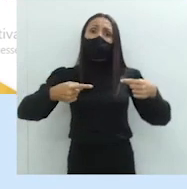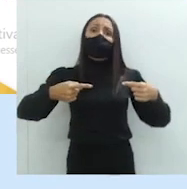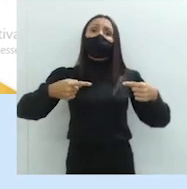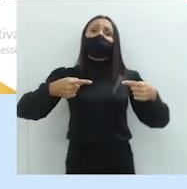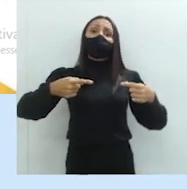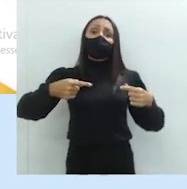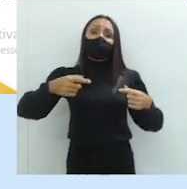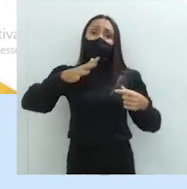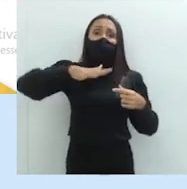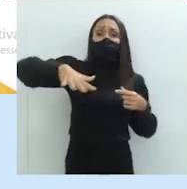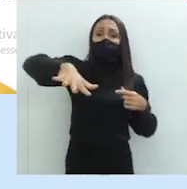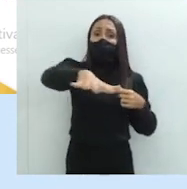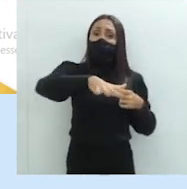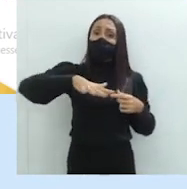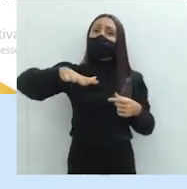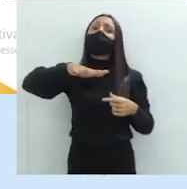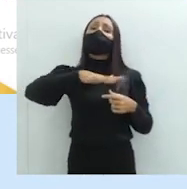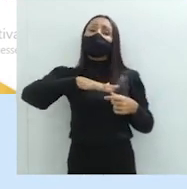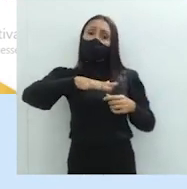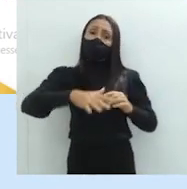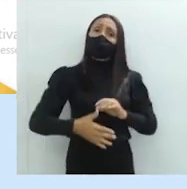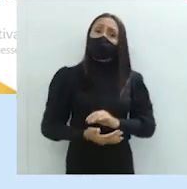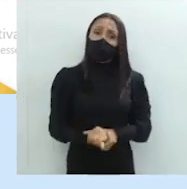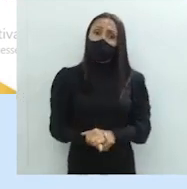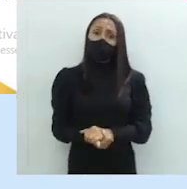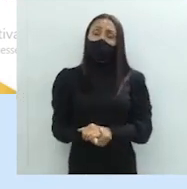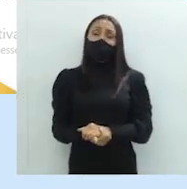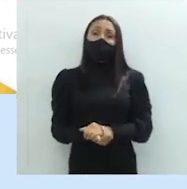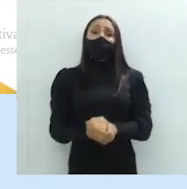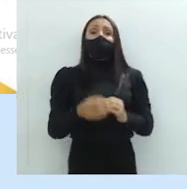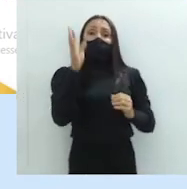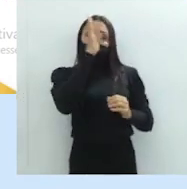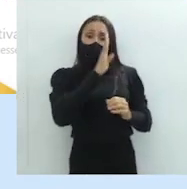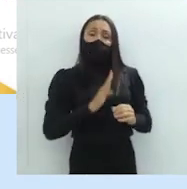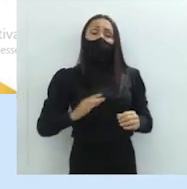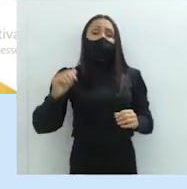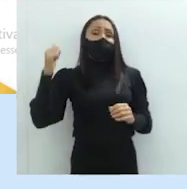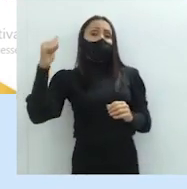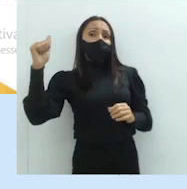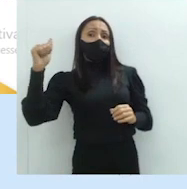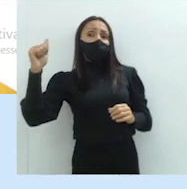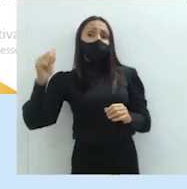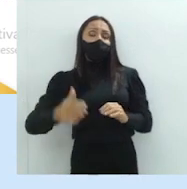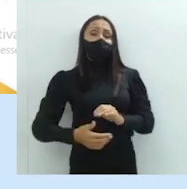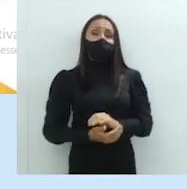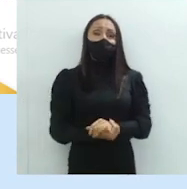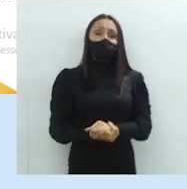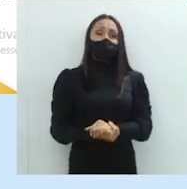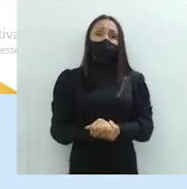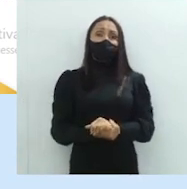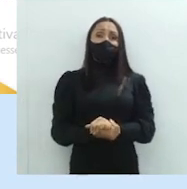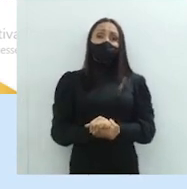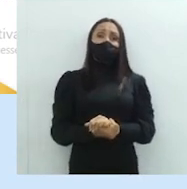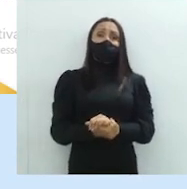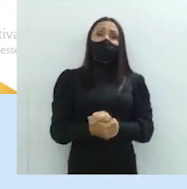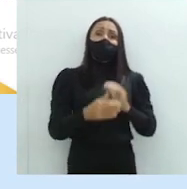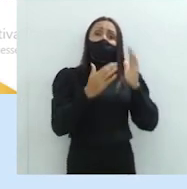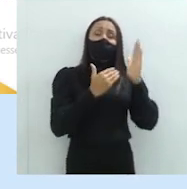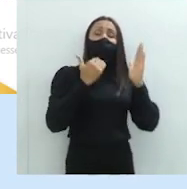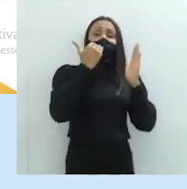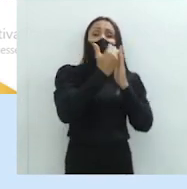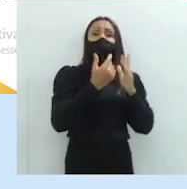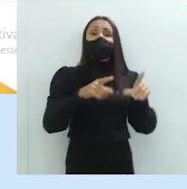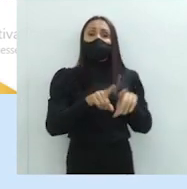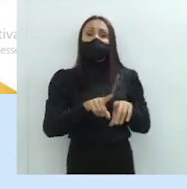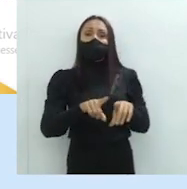territórios fronteiriços, com o Brasil e a Argentina. Além disso,